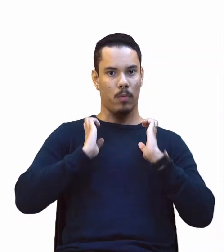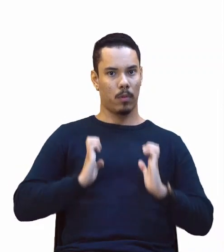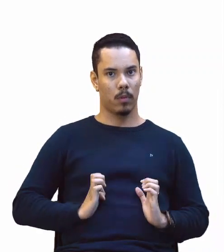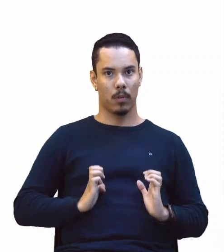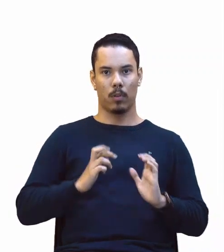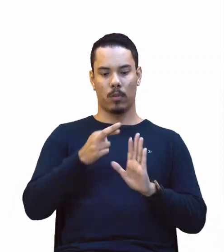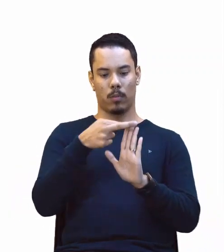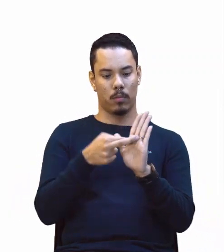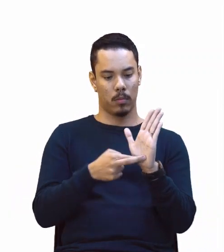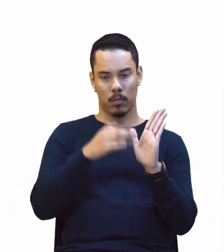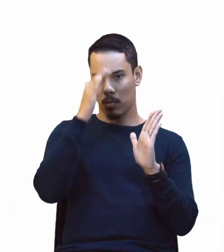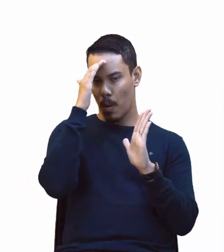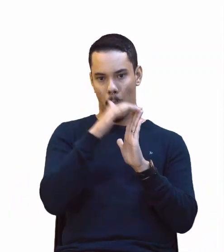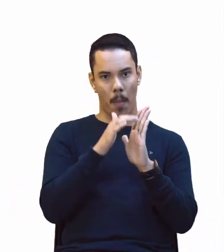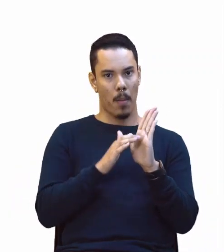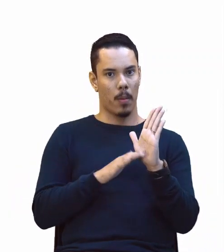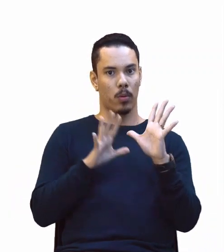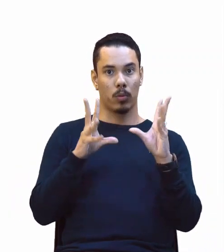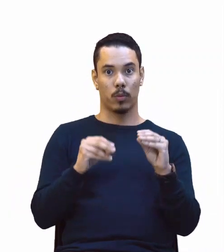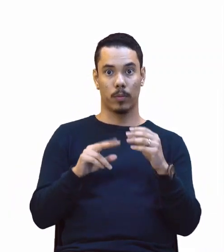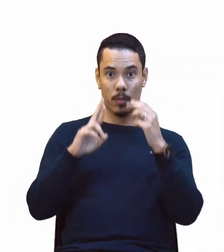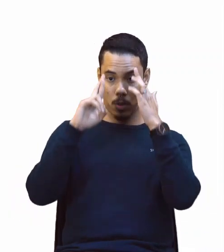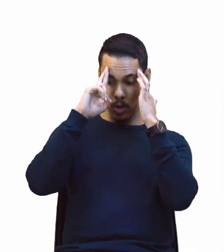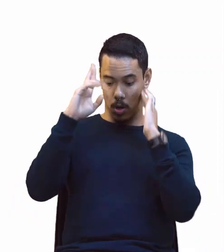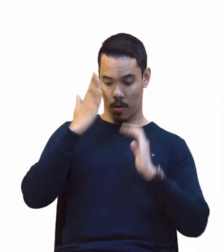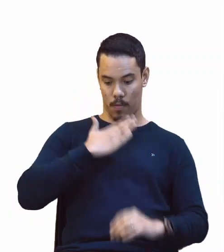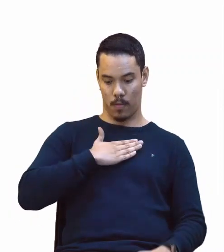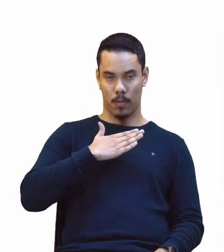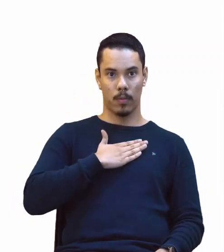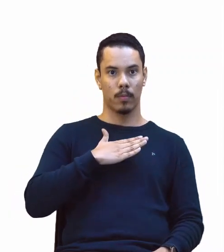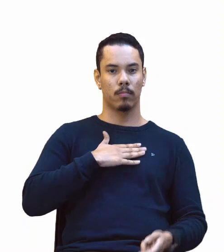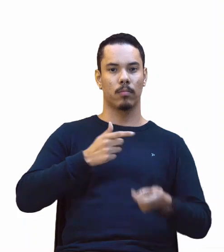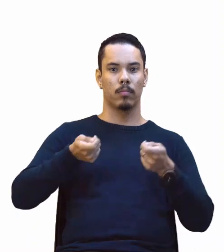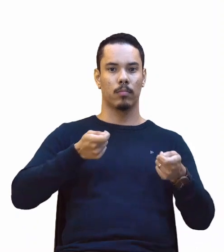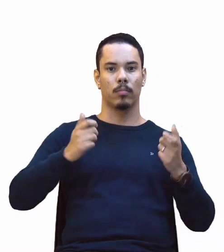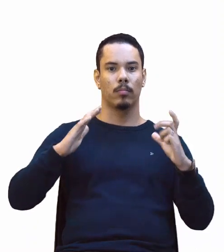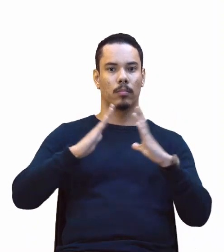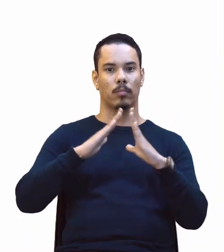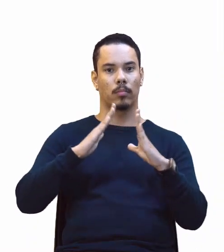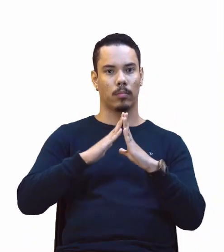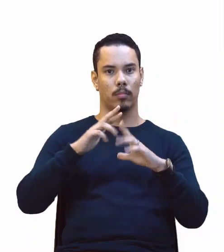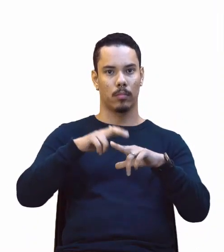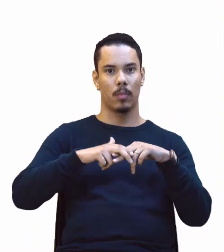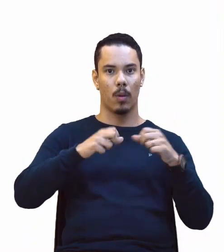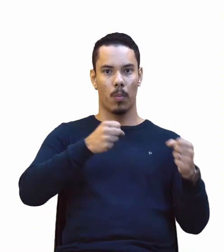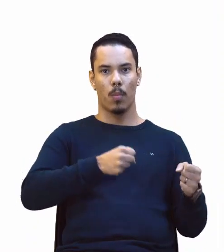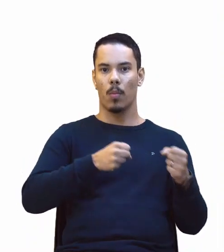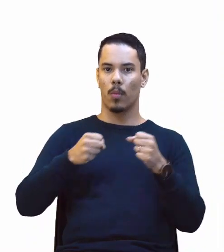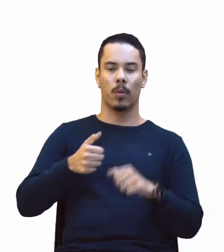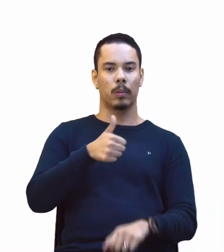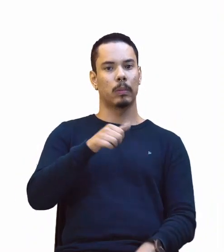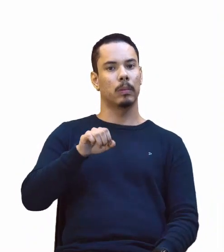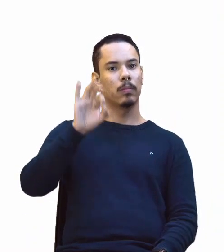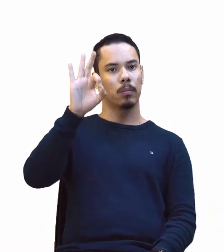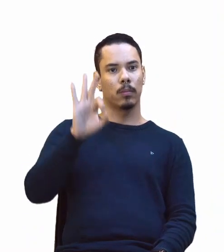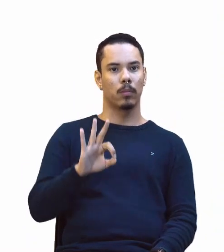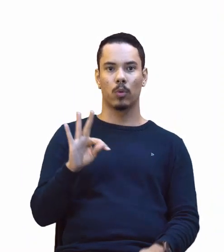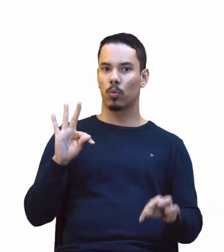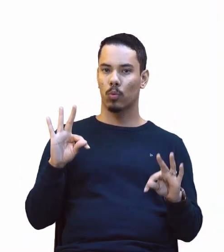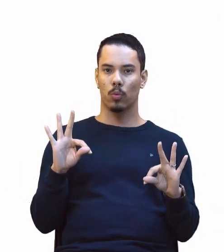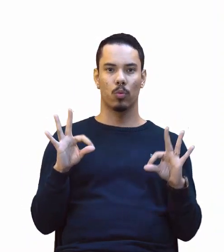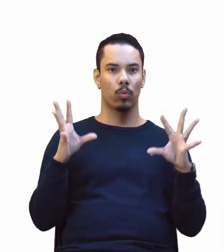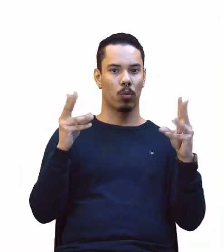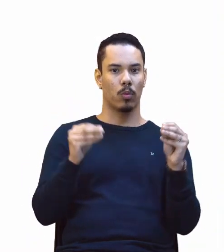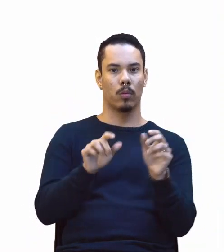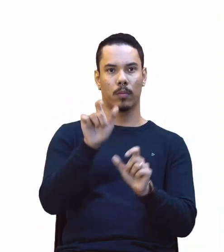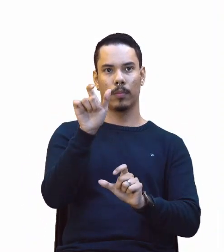normativo. O chefe assegurava a manutenção da ordem doméstica, exercendo um poder totalitário sobre